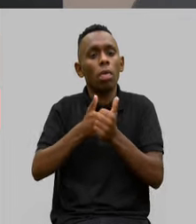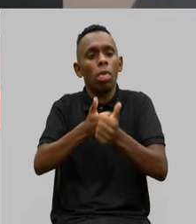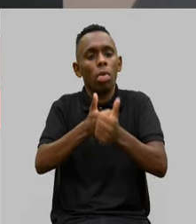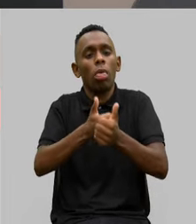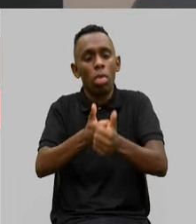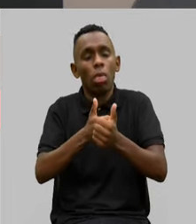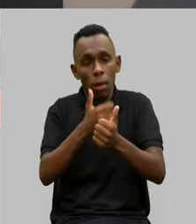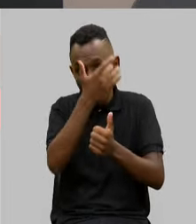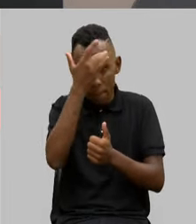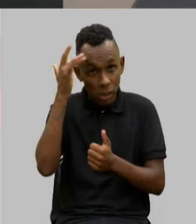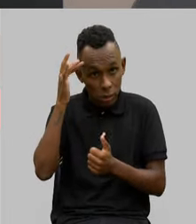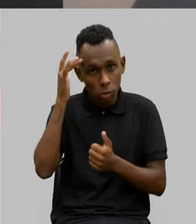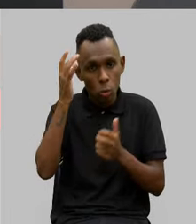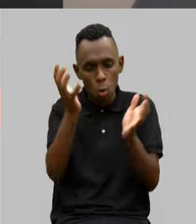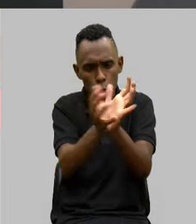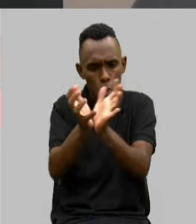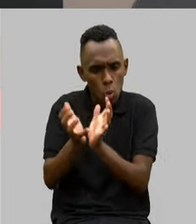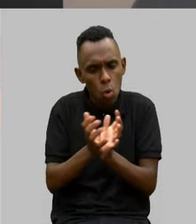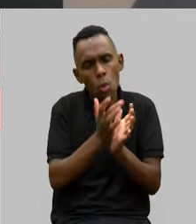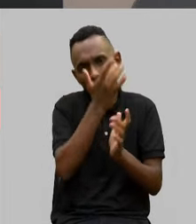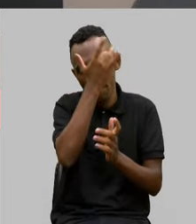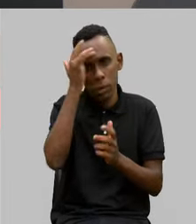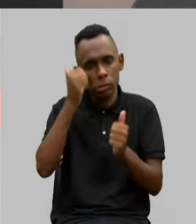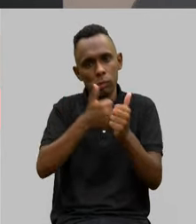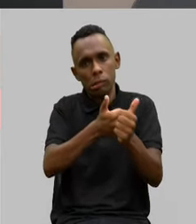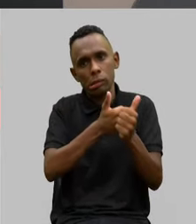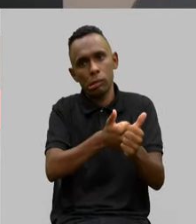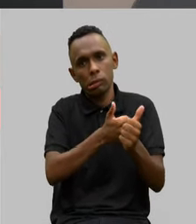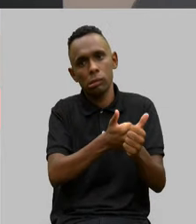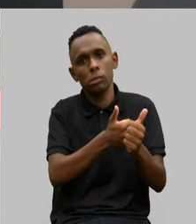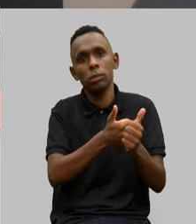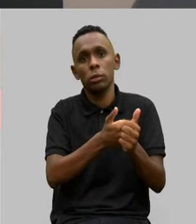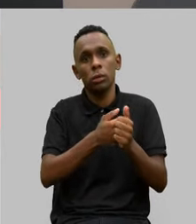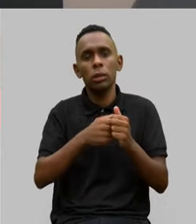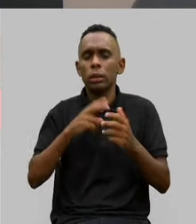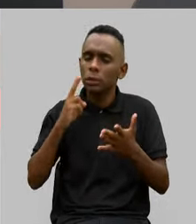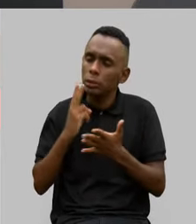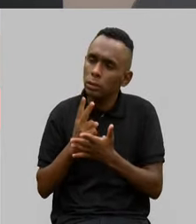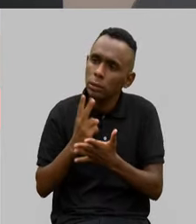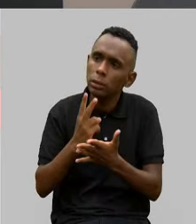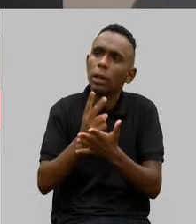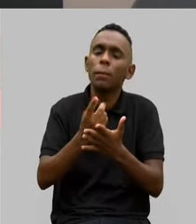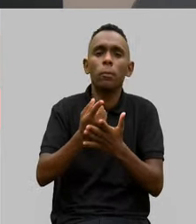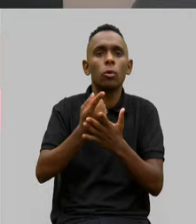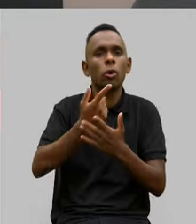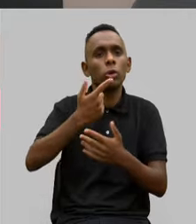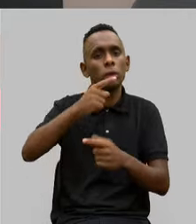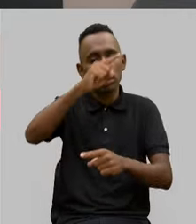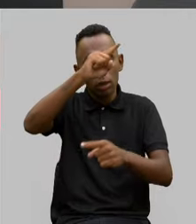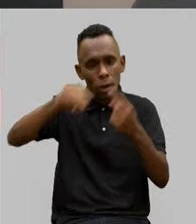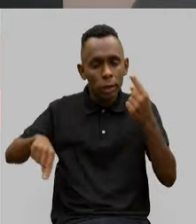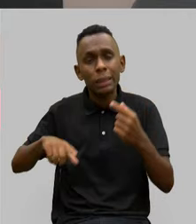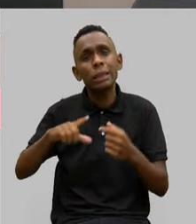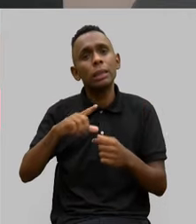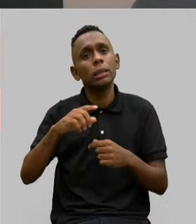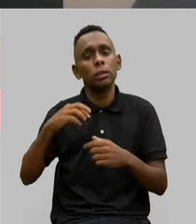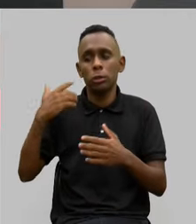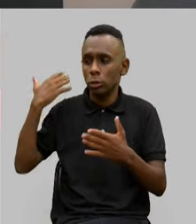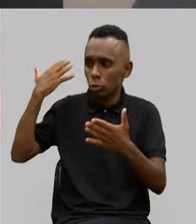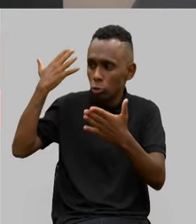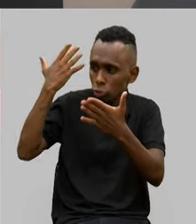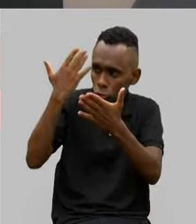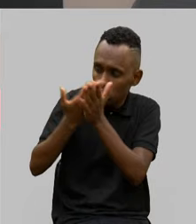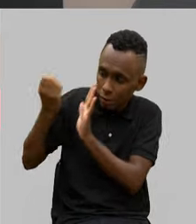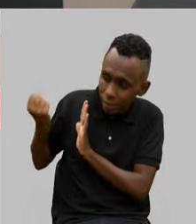pessoas grupo de pessoas Aliás toda vez que nós tivemos esse proibicionismo na história